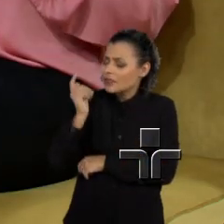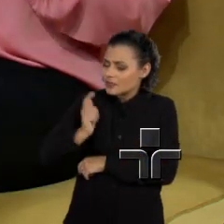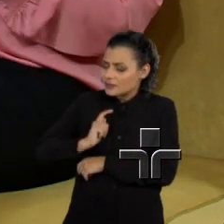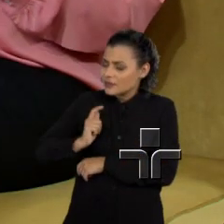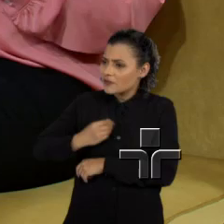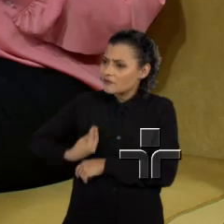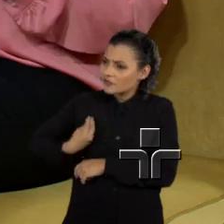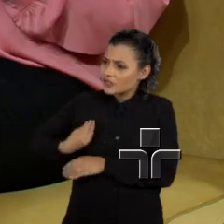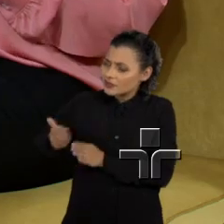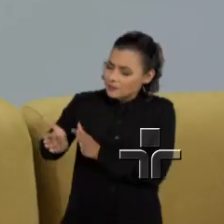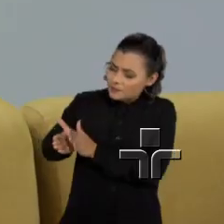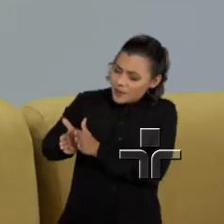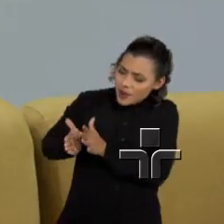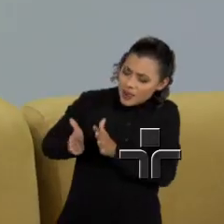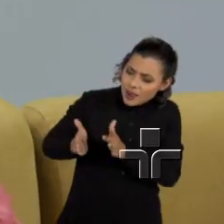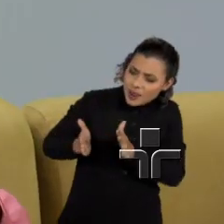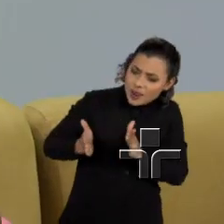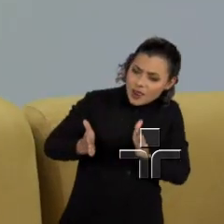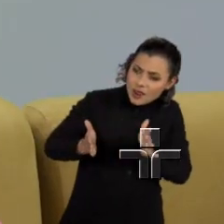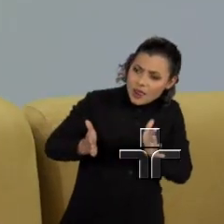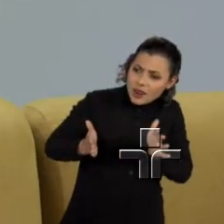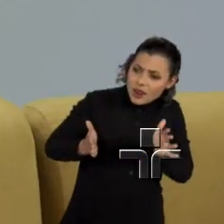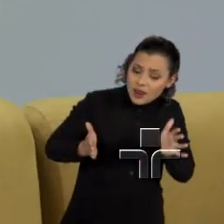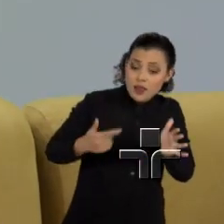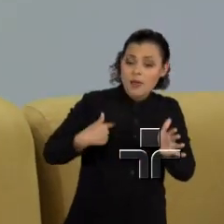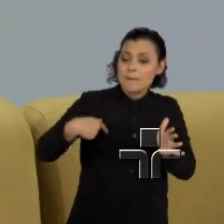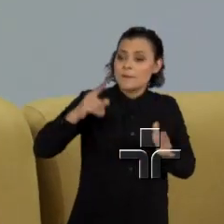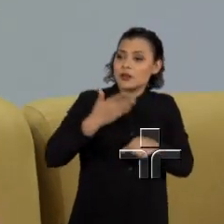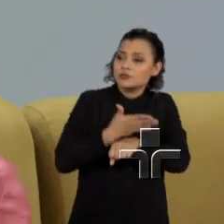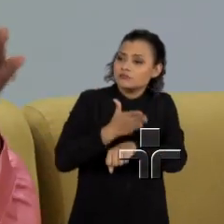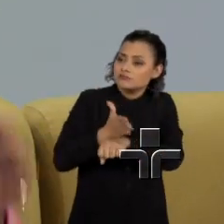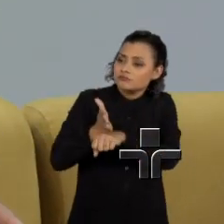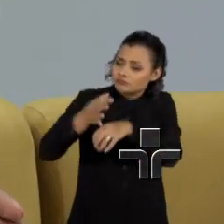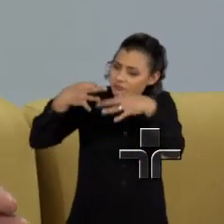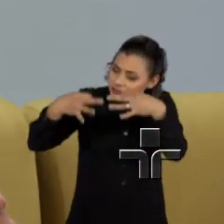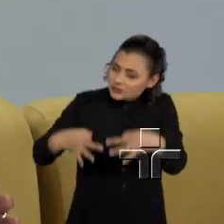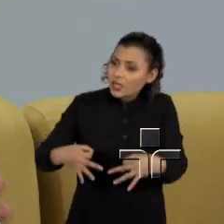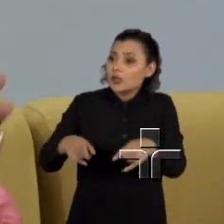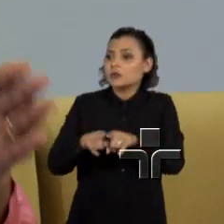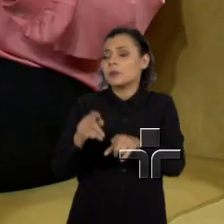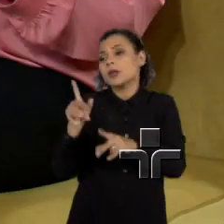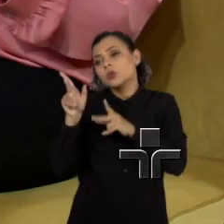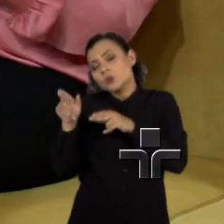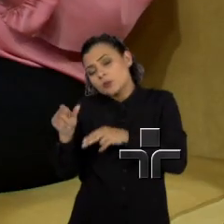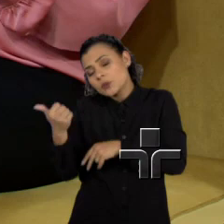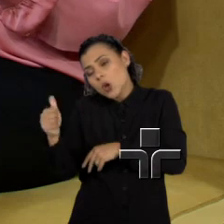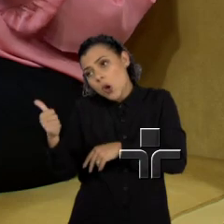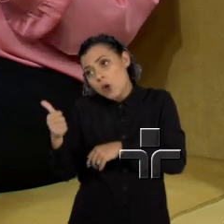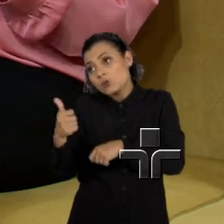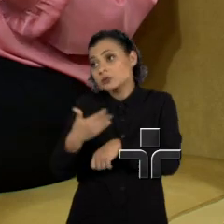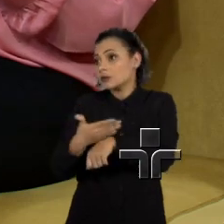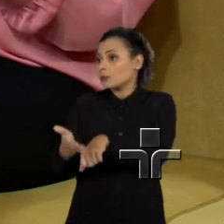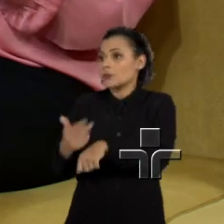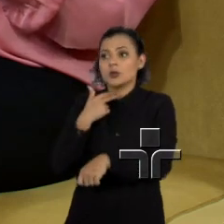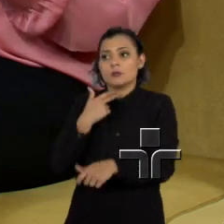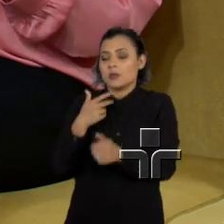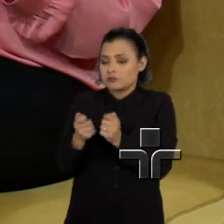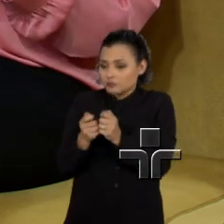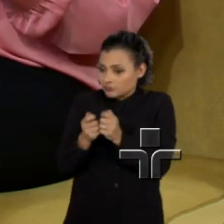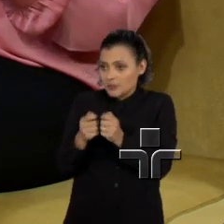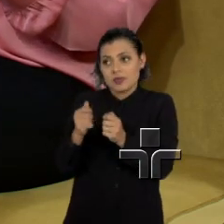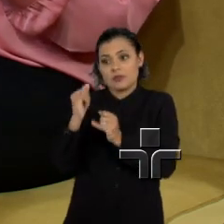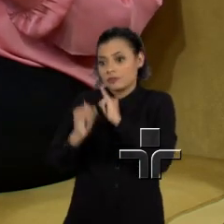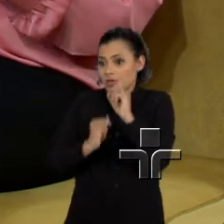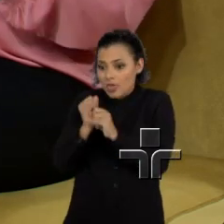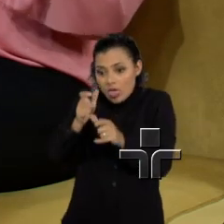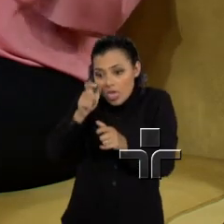mais rígida, forçar horários, por exemplo, vou dormir às 11, depois das 11 não vou mais pegar o celular, não vou entrar na